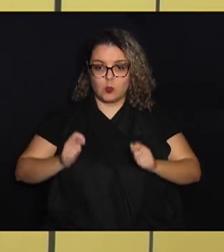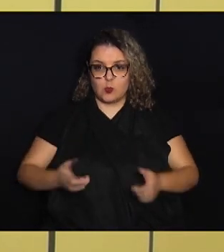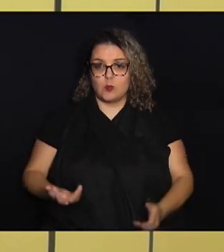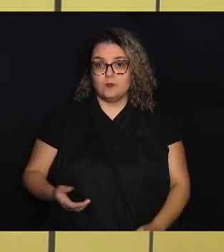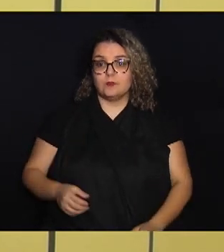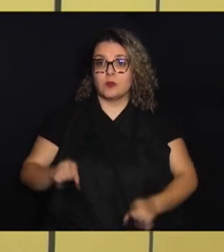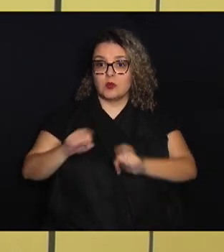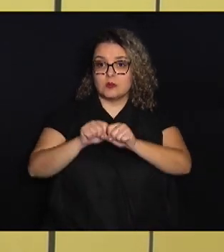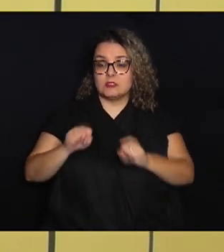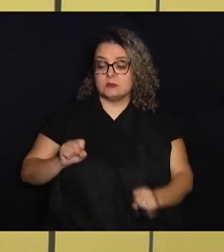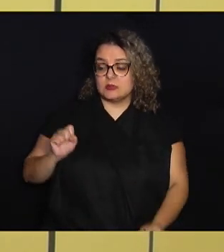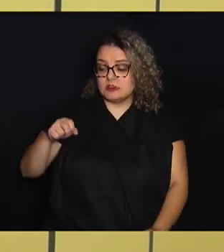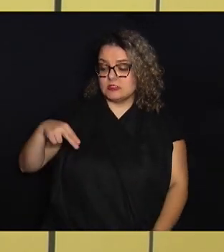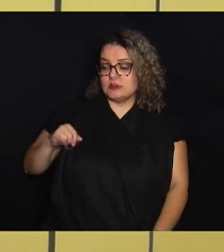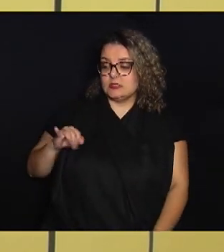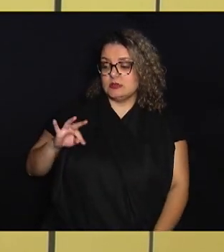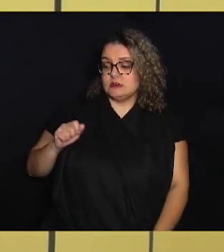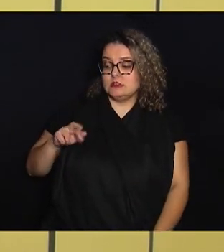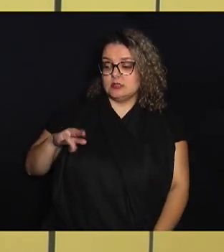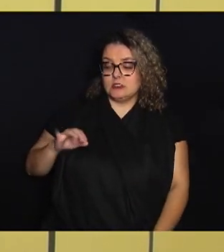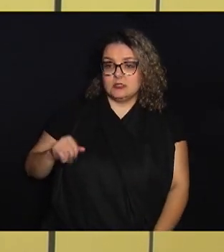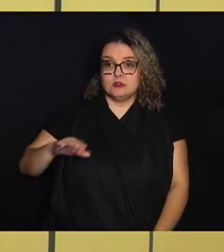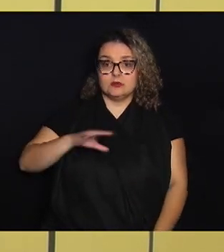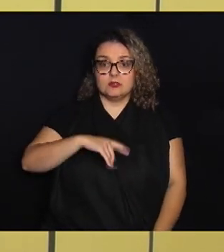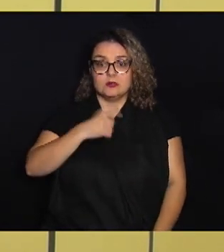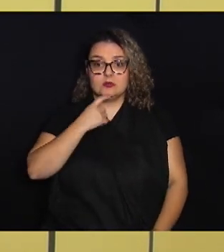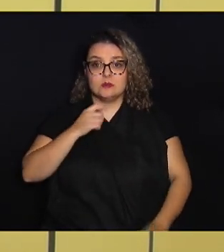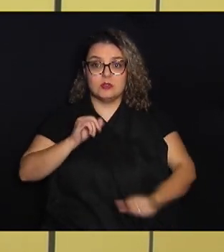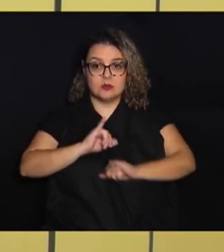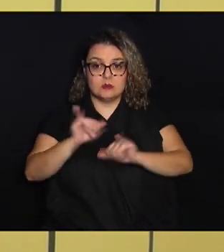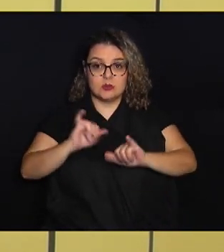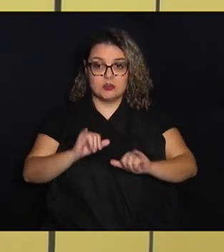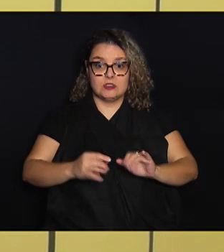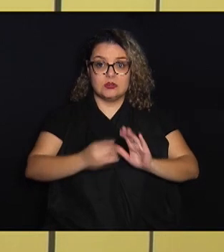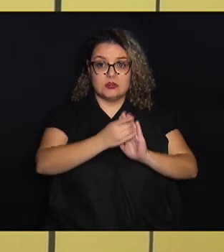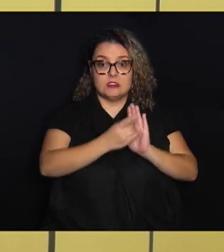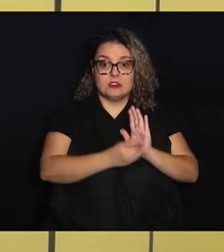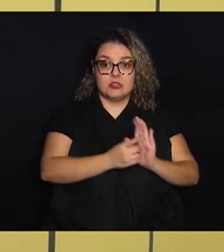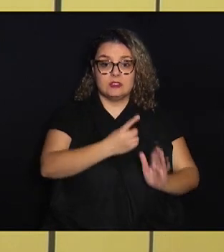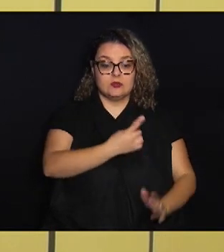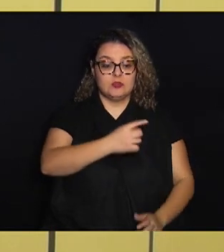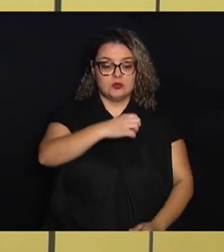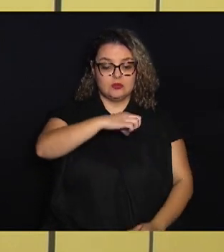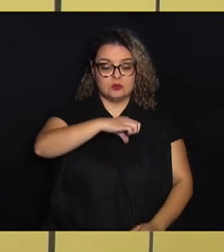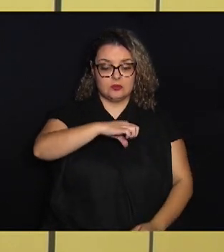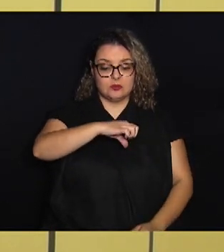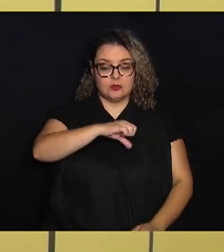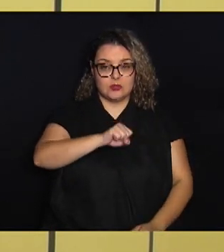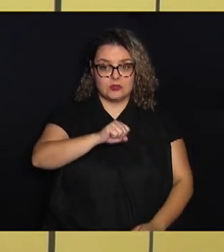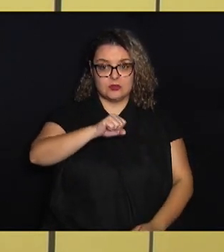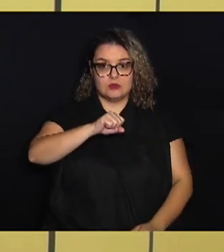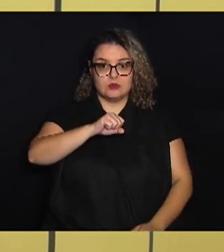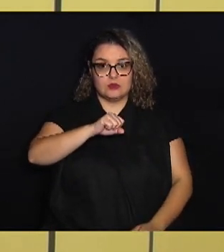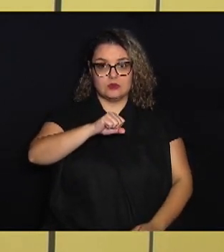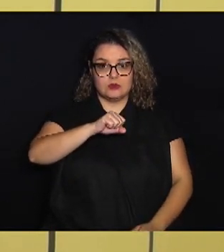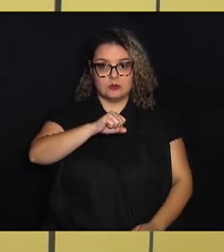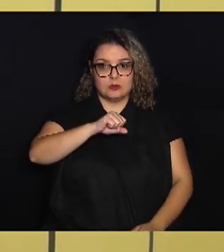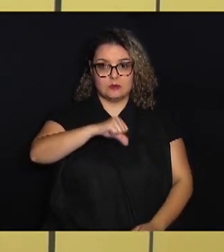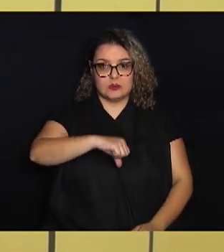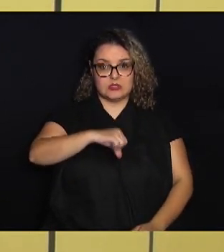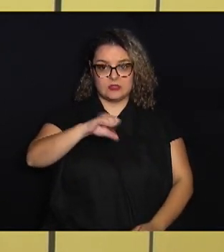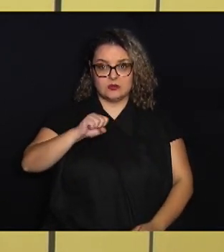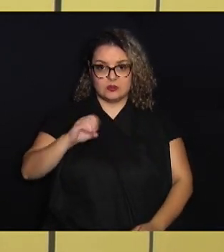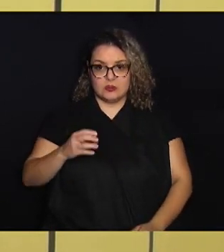cidade. Eu sempre comento com o pessoal de uma notícia de jornal da década de 1880, uma notícia de jornal que dizia assim: venham,